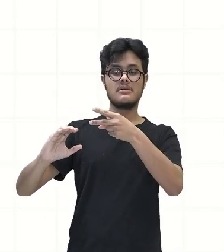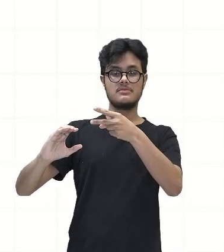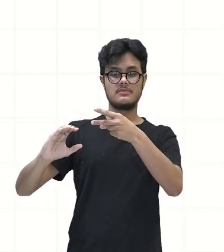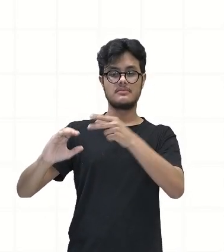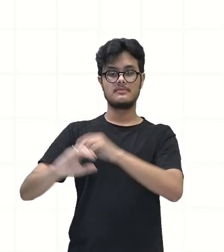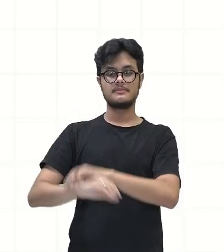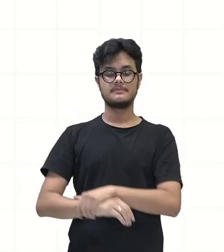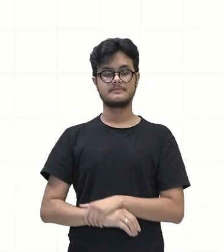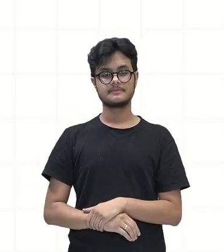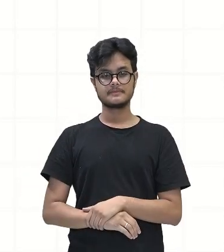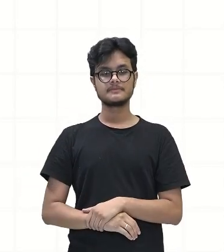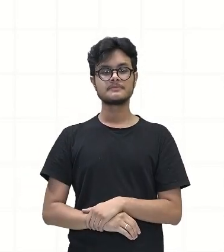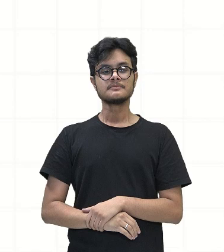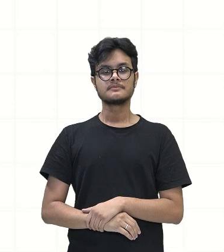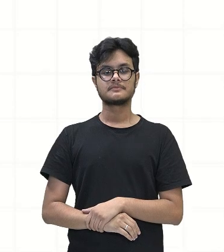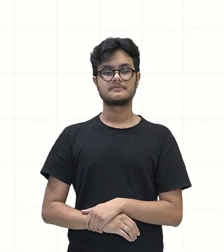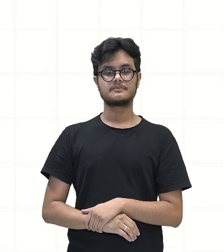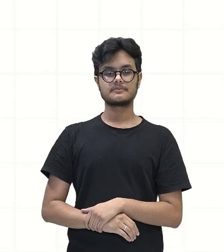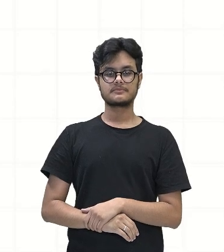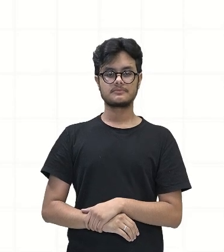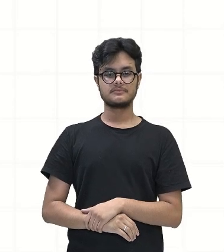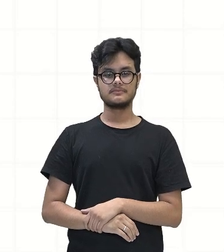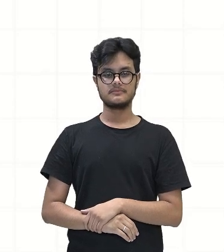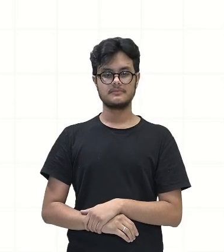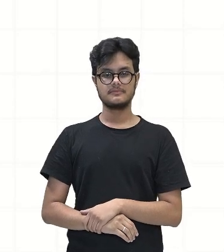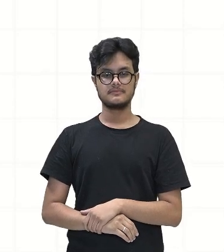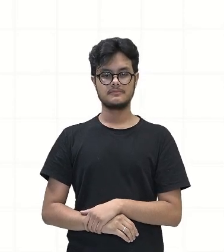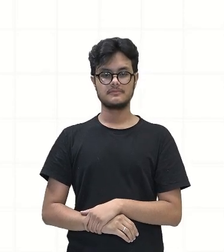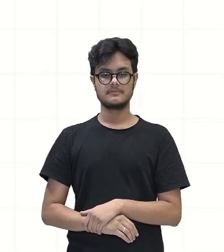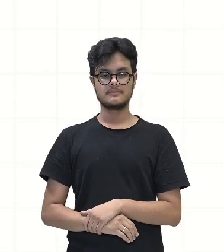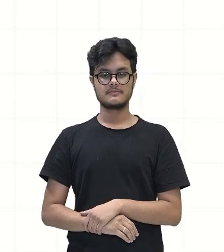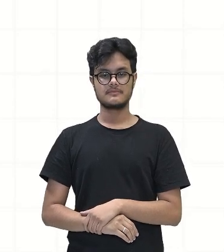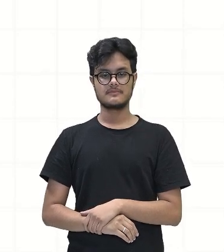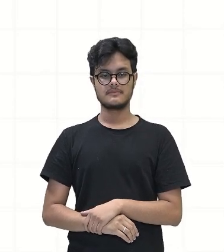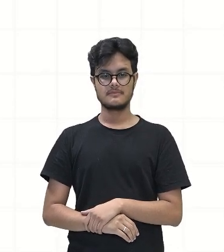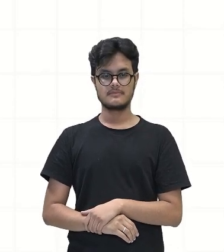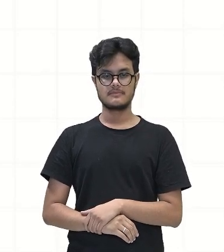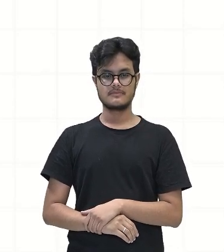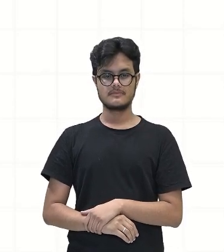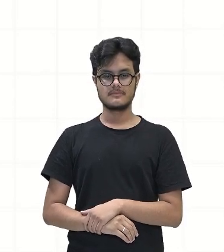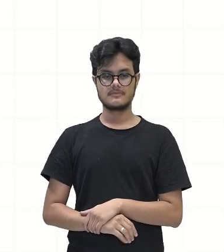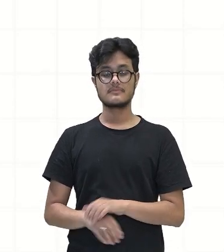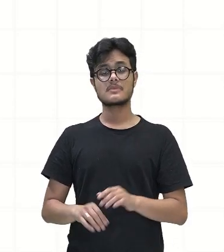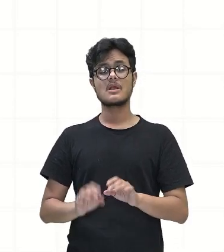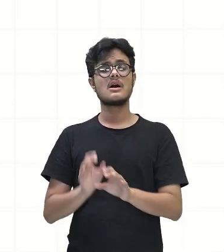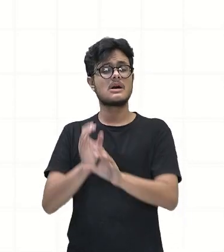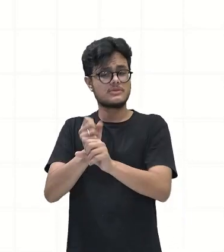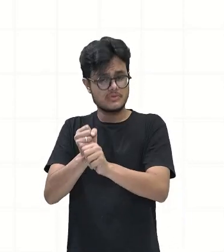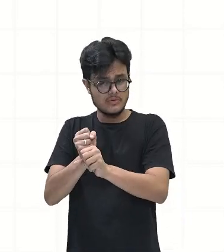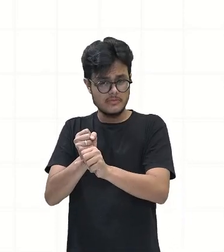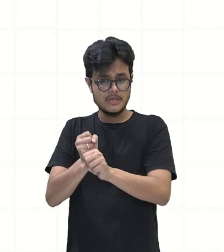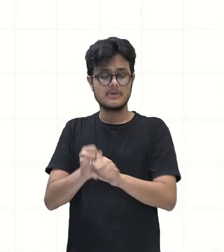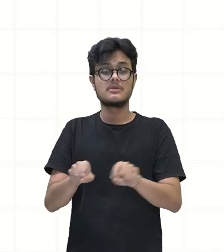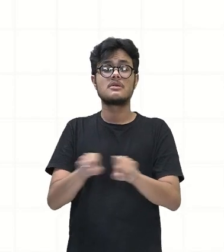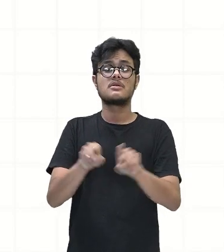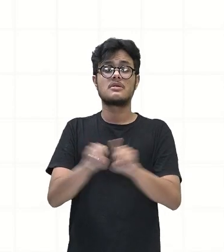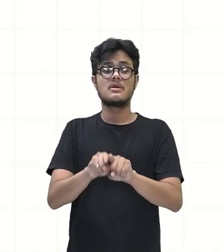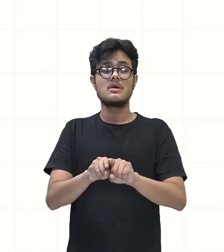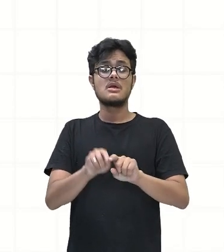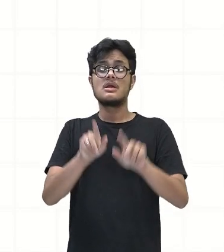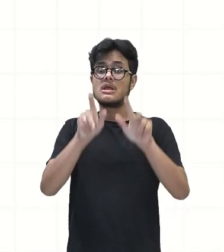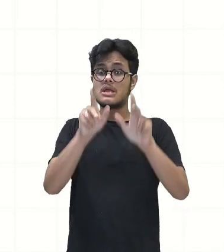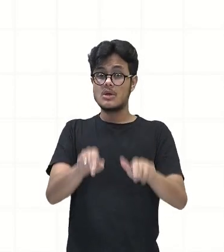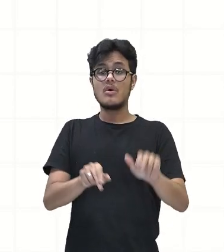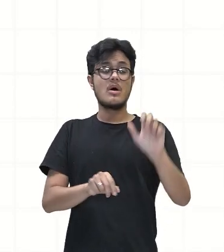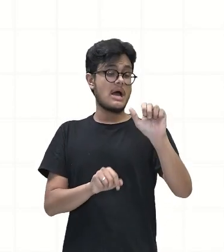quadrado, né? Aí são as medidas dos 2 catetos, né? Essa soma, ela tem que ser